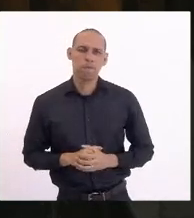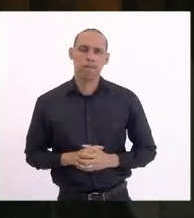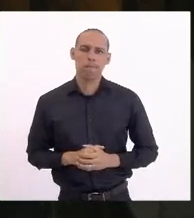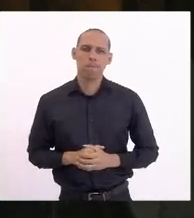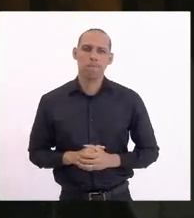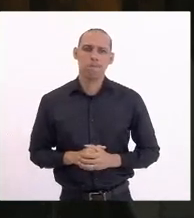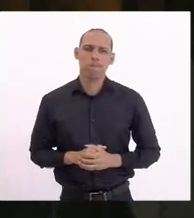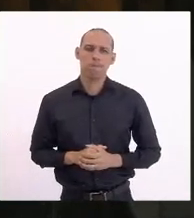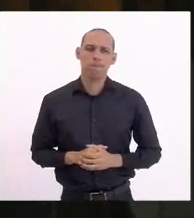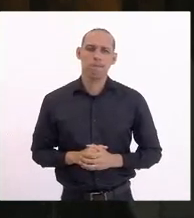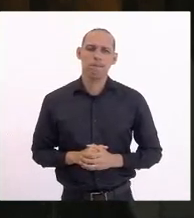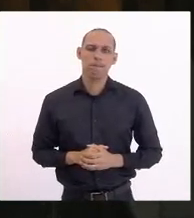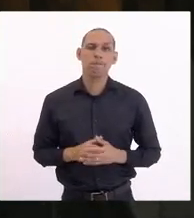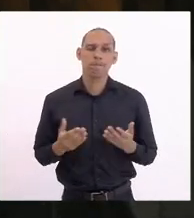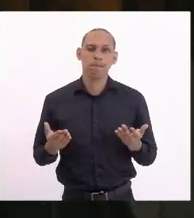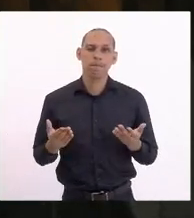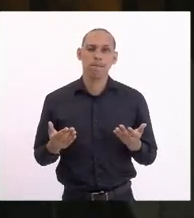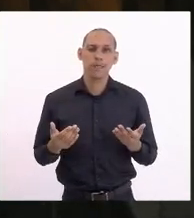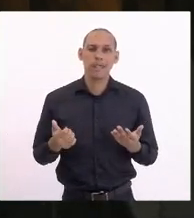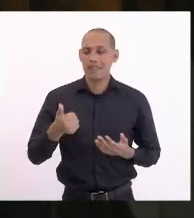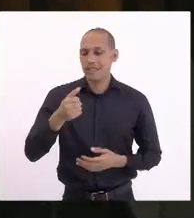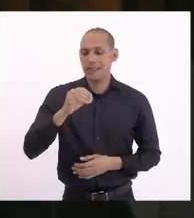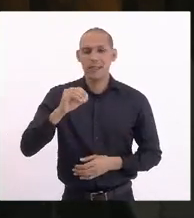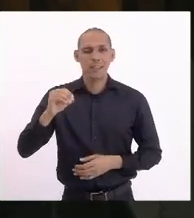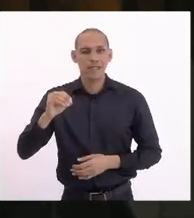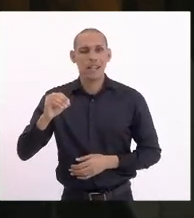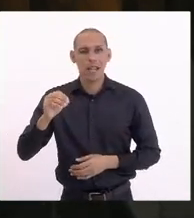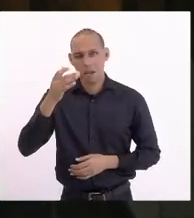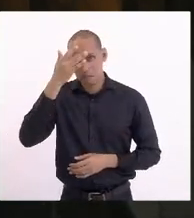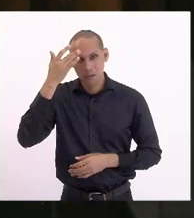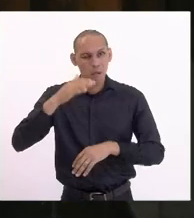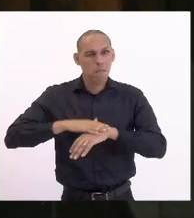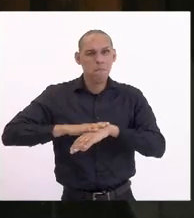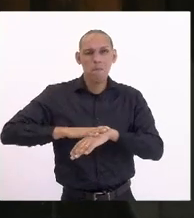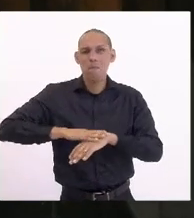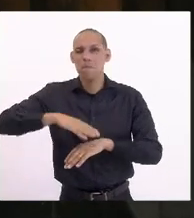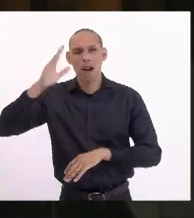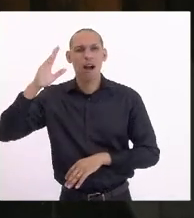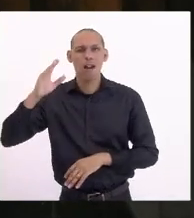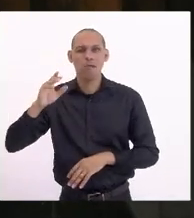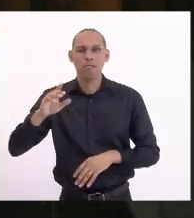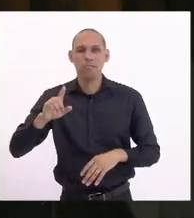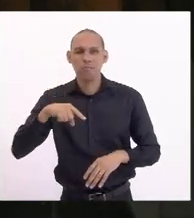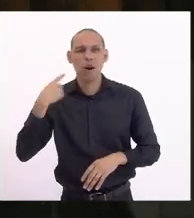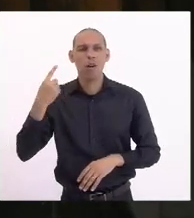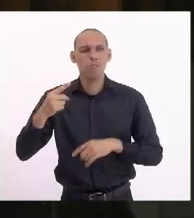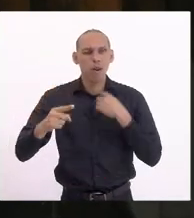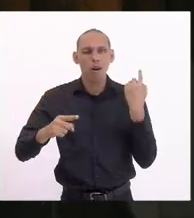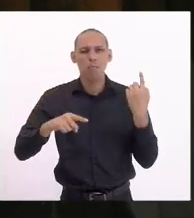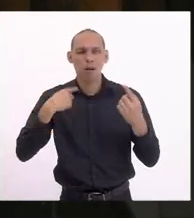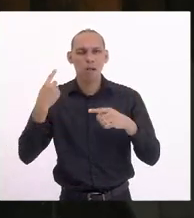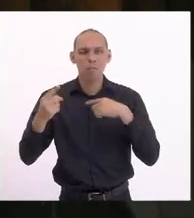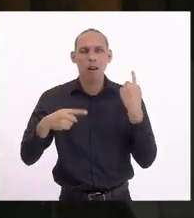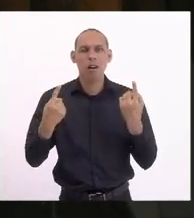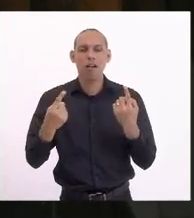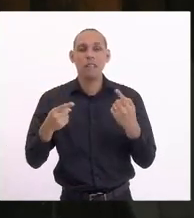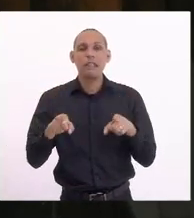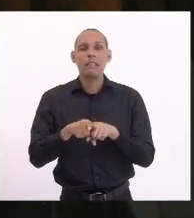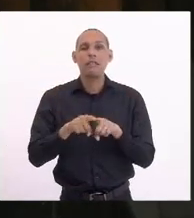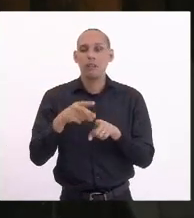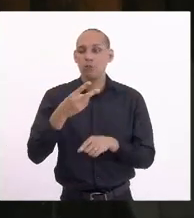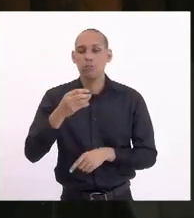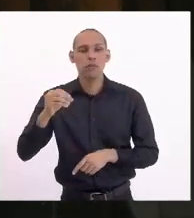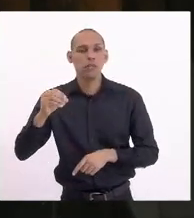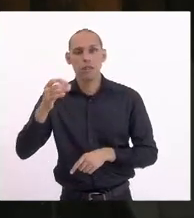Já meia centena de vítimas fatais e mais de duas